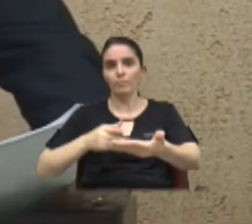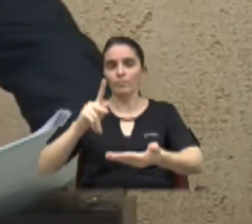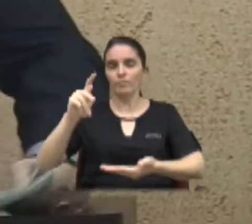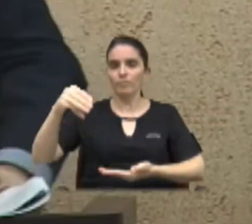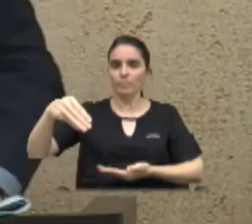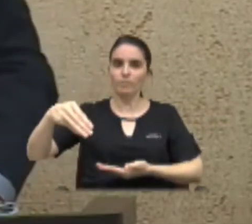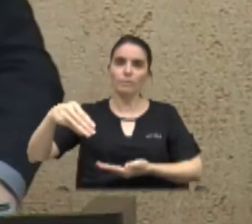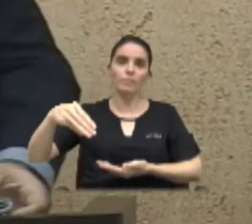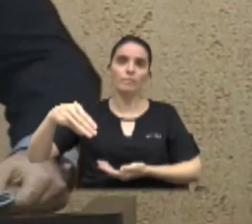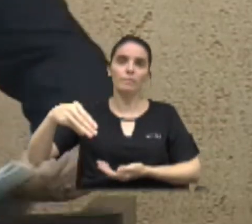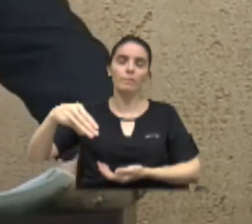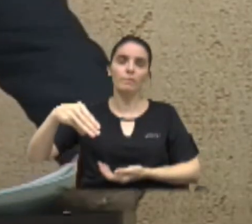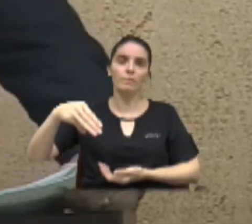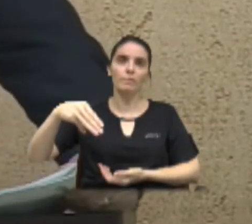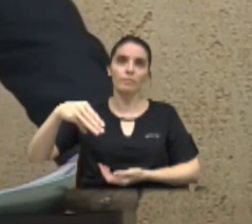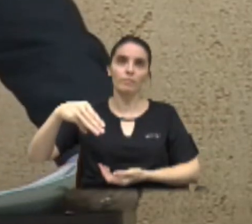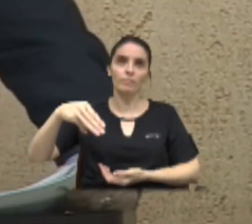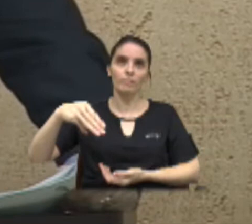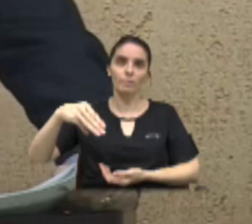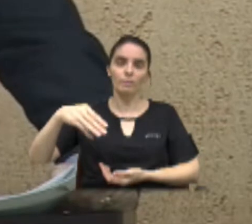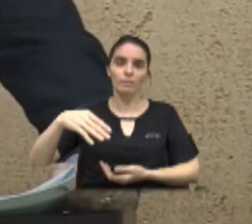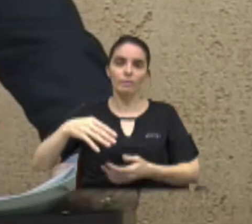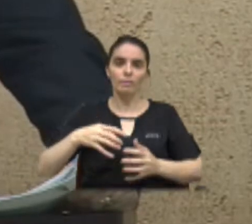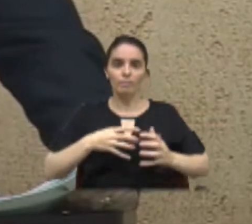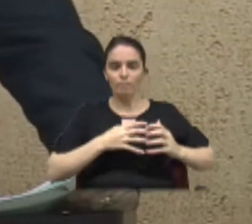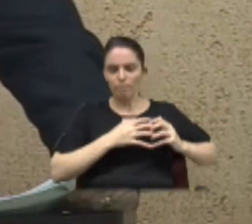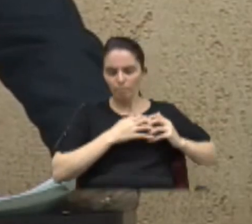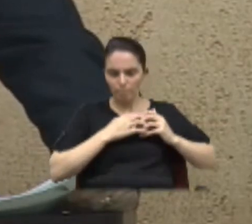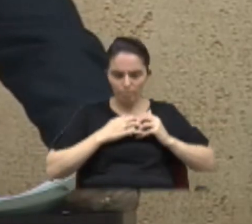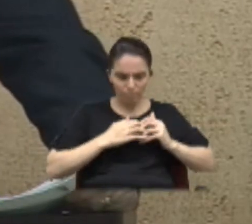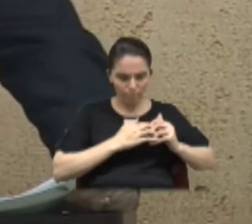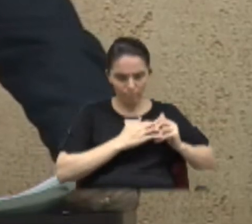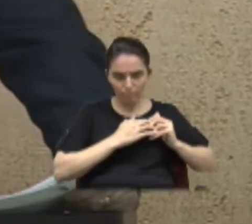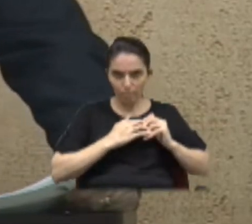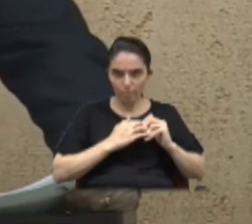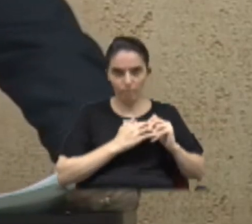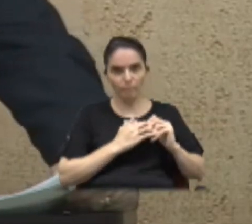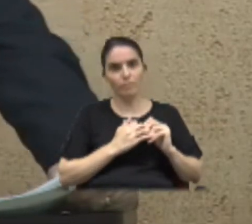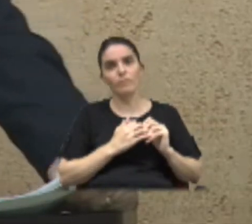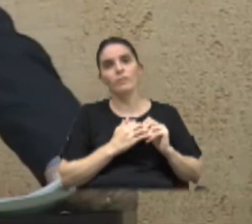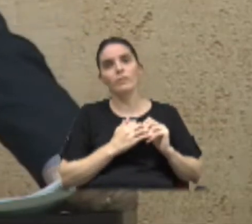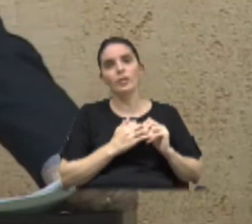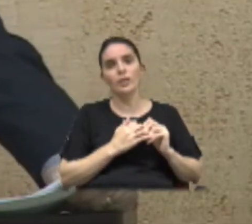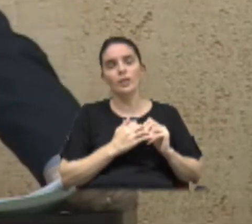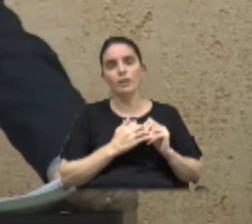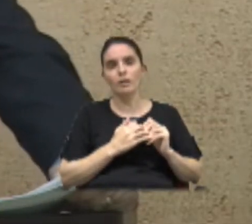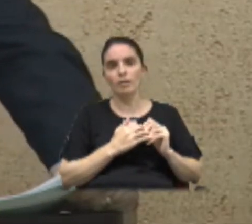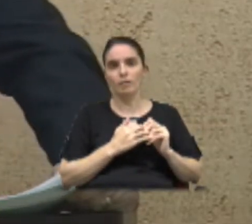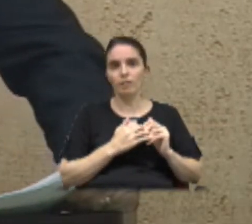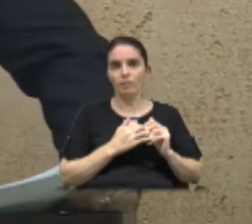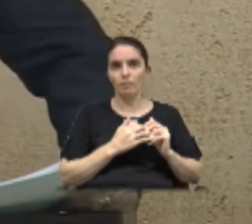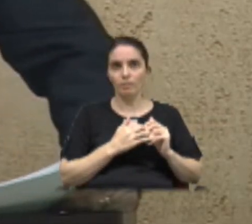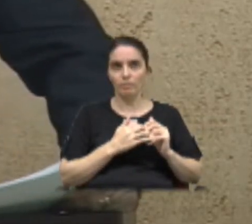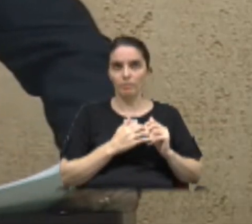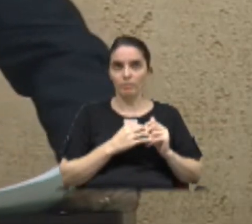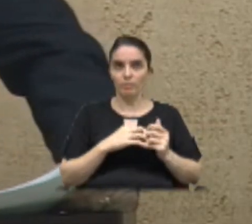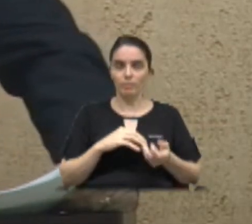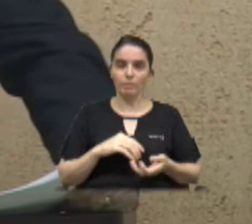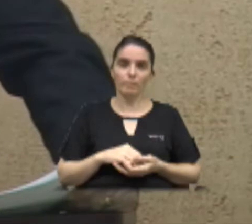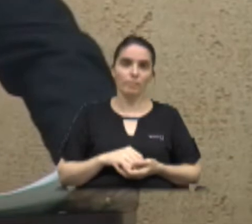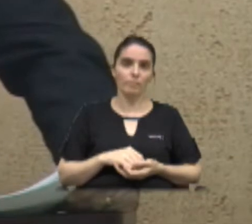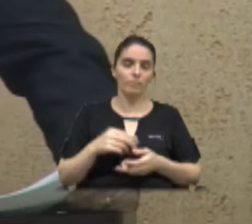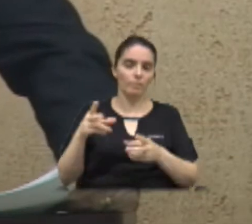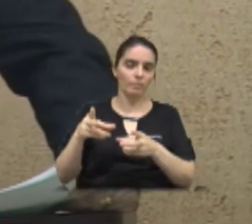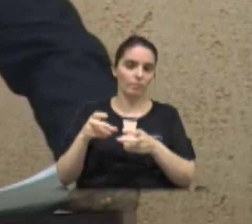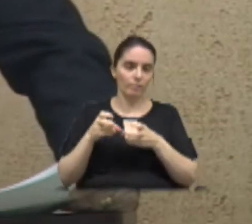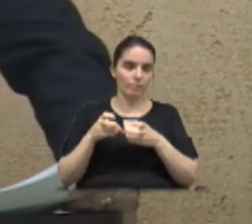militares, a minha angústia que a gente que consegue ter um pouco mais de noção do que está acontecendo